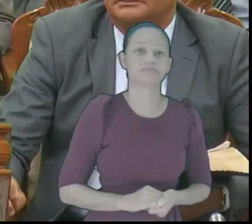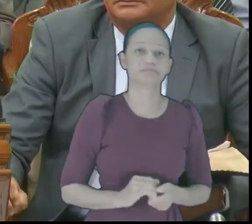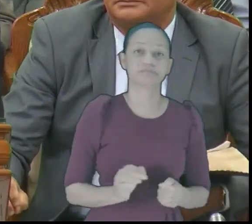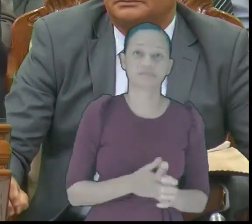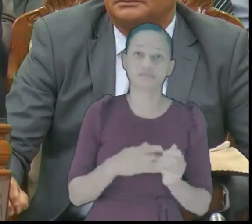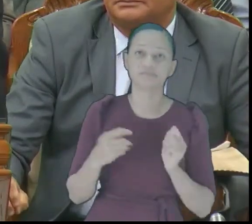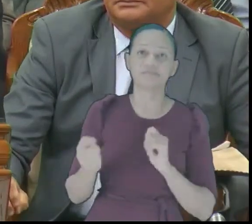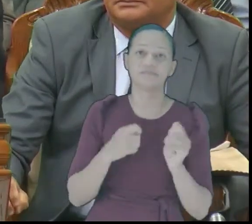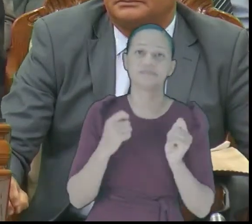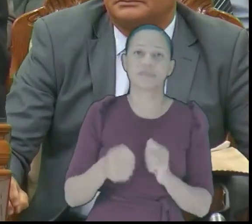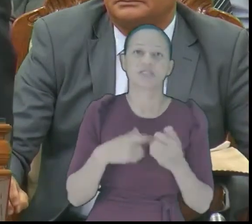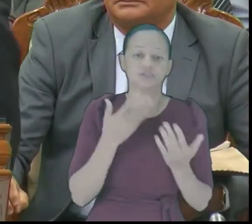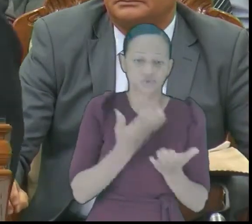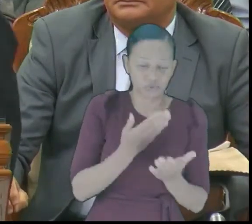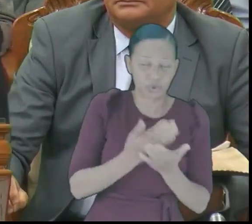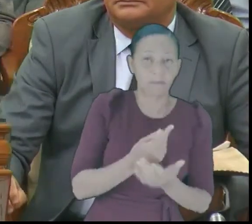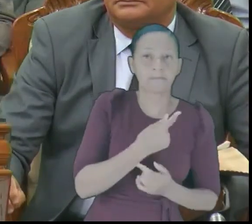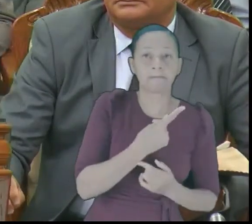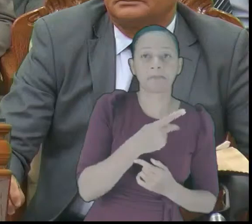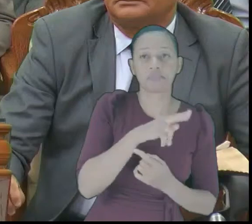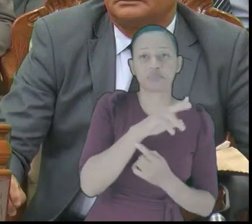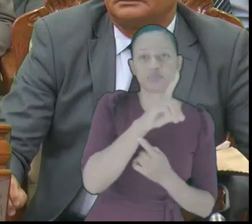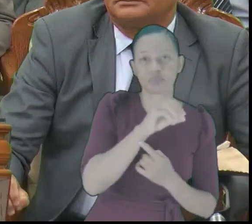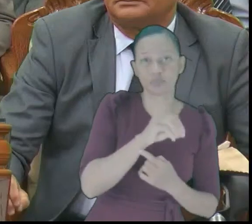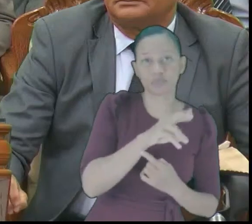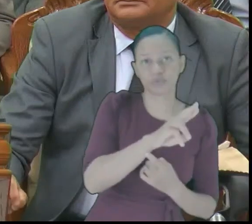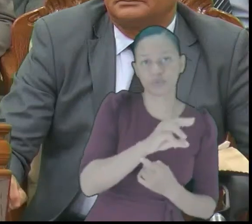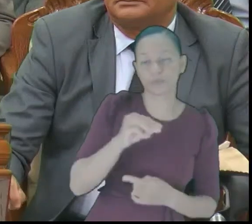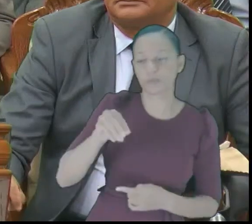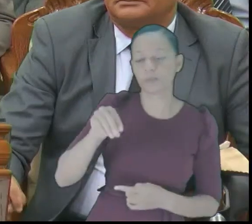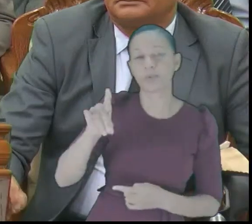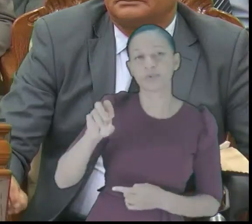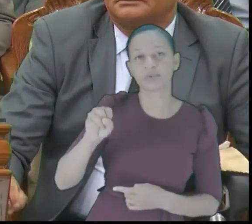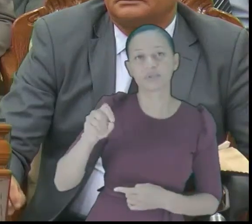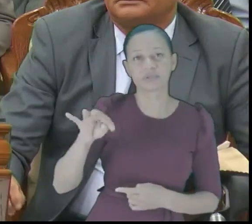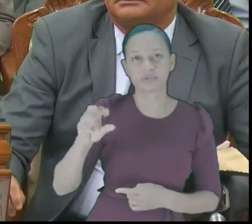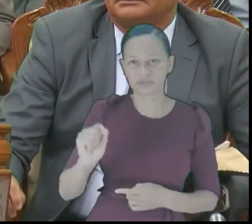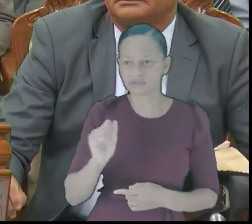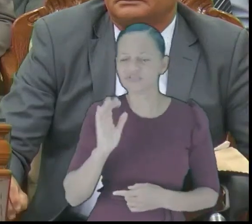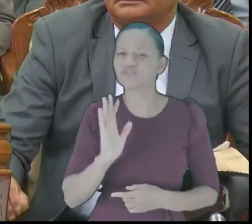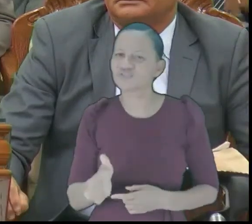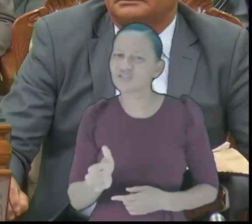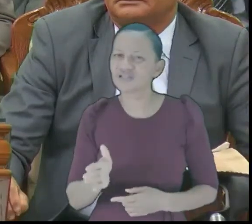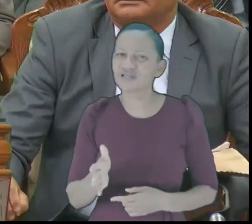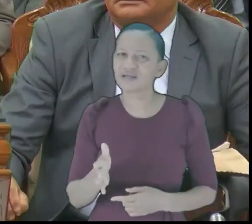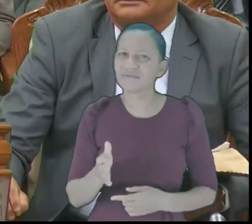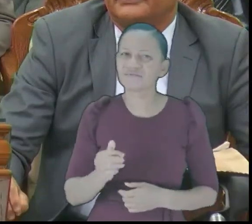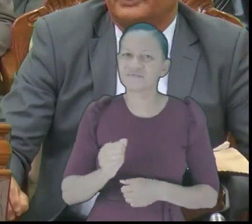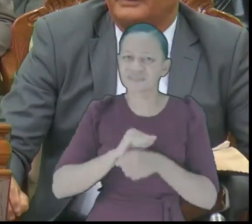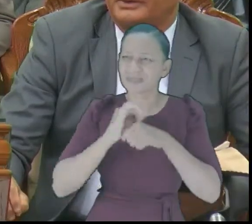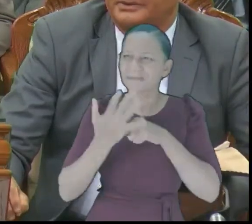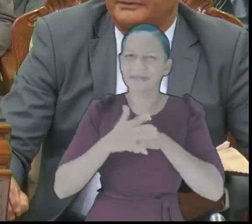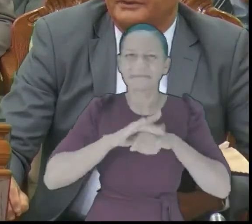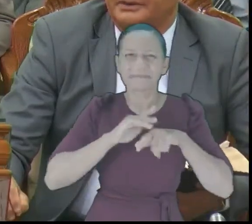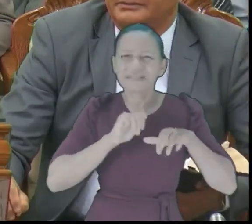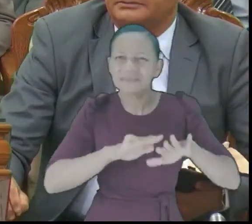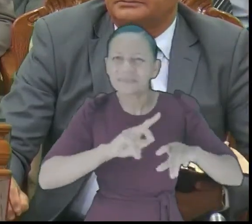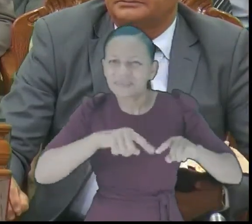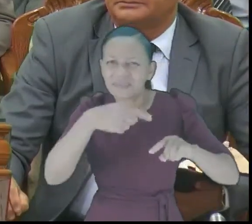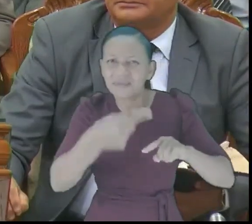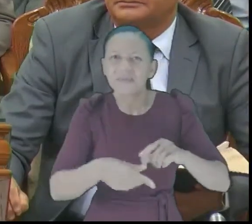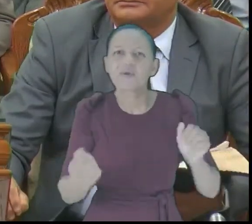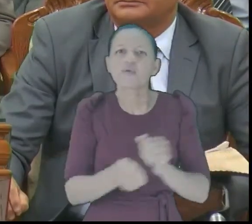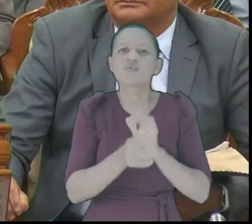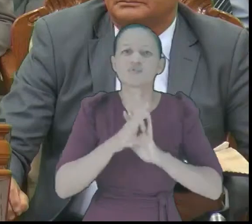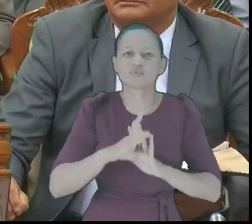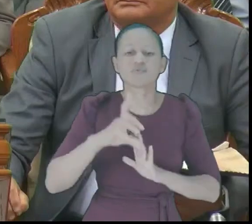Aleluia, eu já dei um estudo sobre pudor e modéstia aqui. Eu acho que já está bom da outra vez, não é? Já faz uns... Foi na pandemia, não foi? Depois da pandemia. Glória